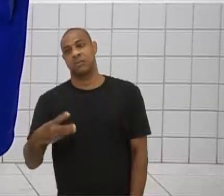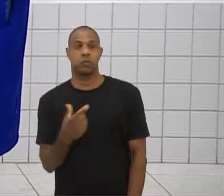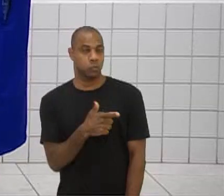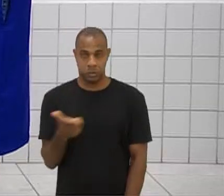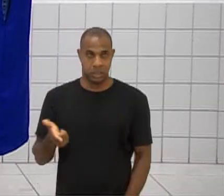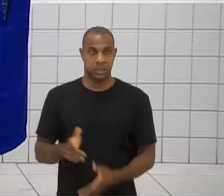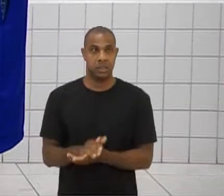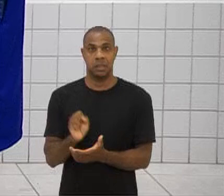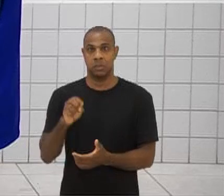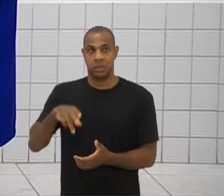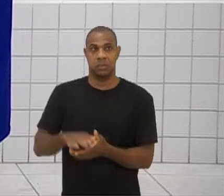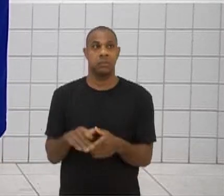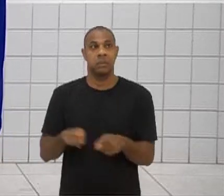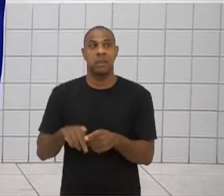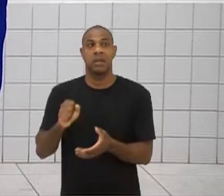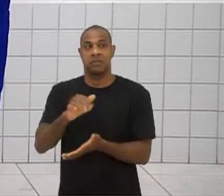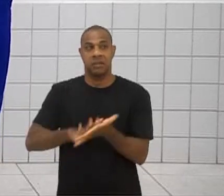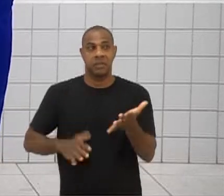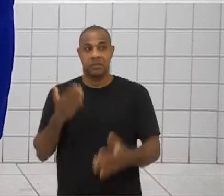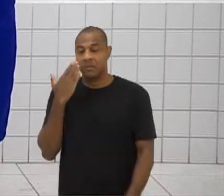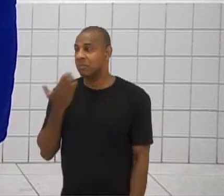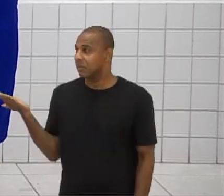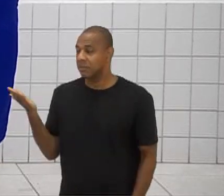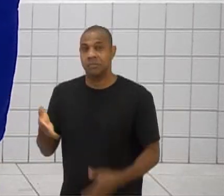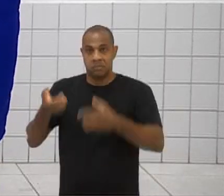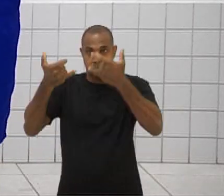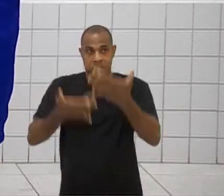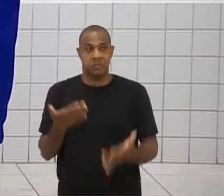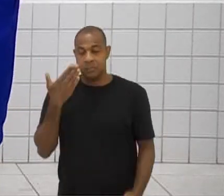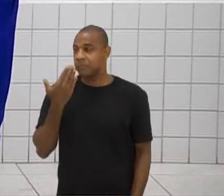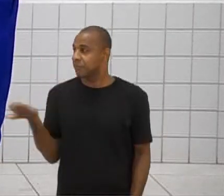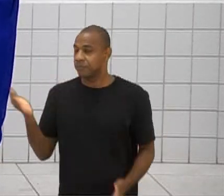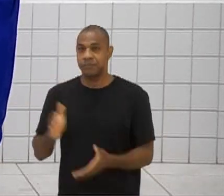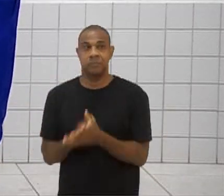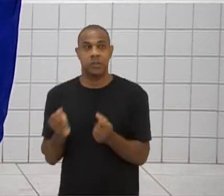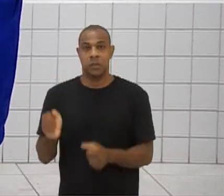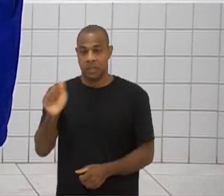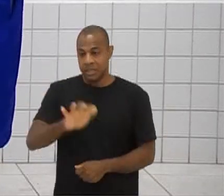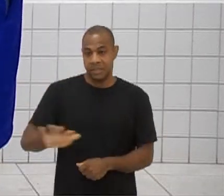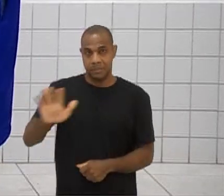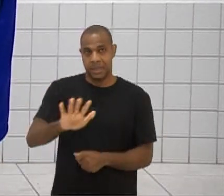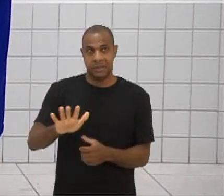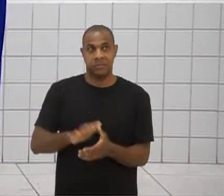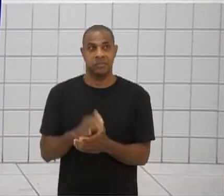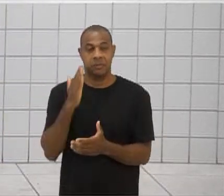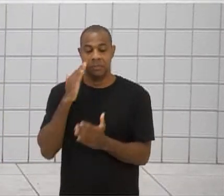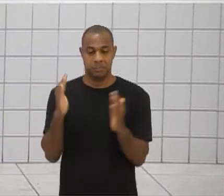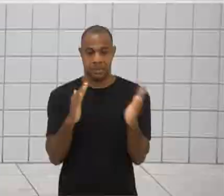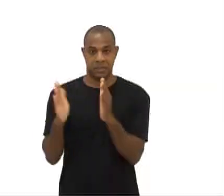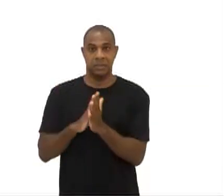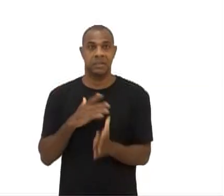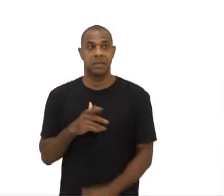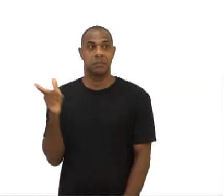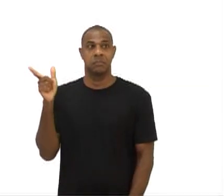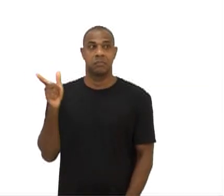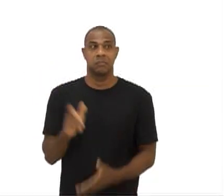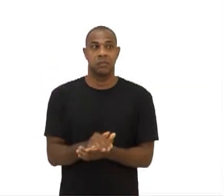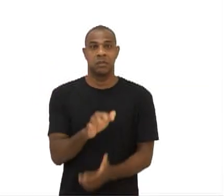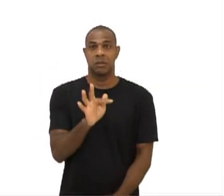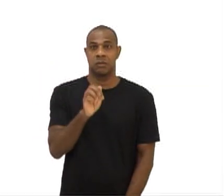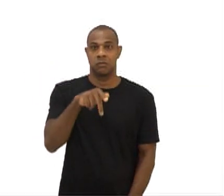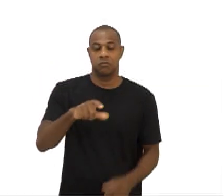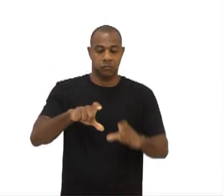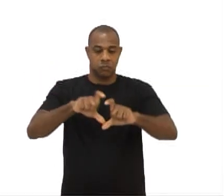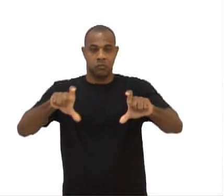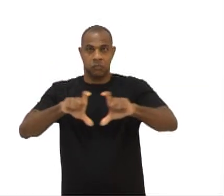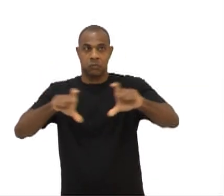bom? E um exercício aqui justamente sobre isso, sobre imagem e período. Eu tenho uma função 5